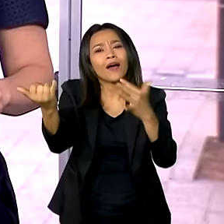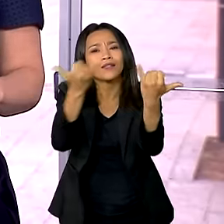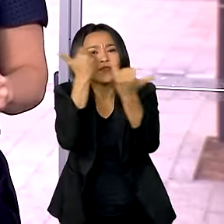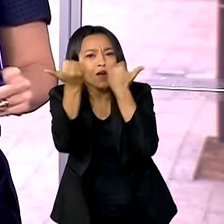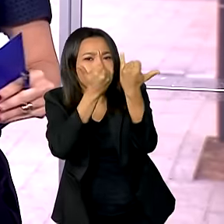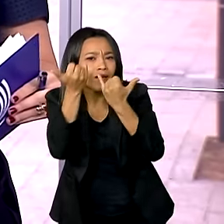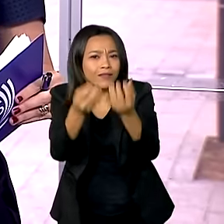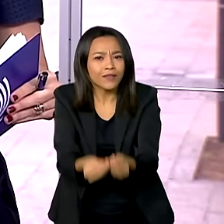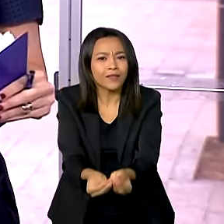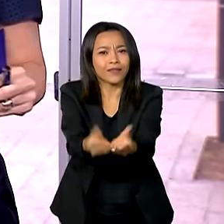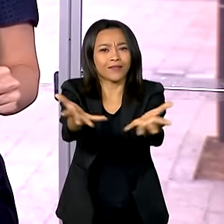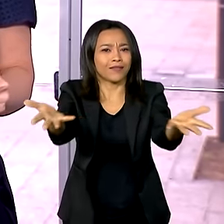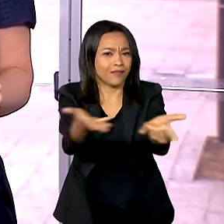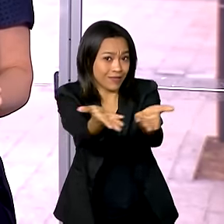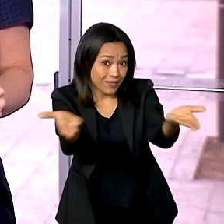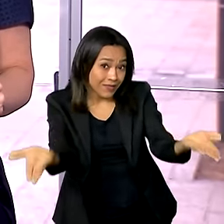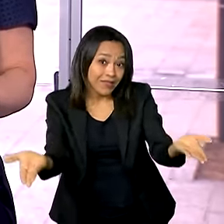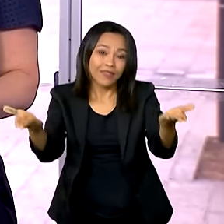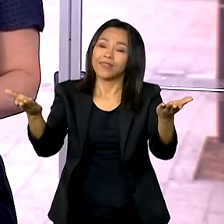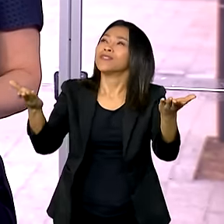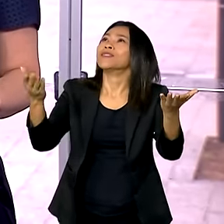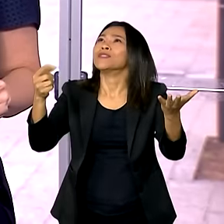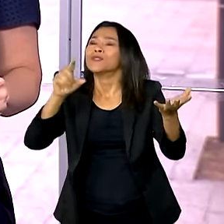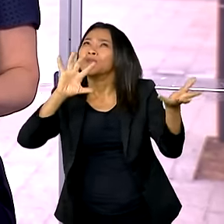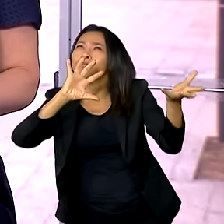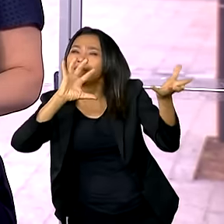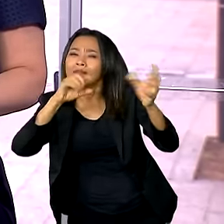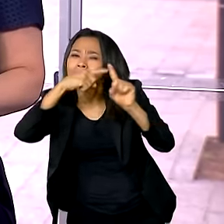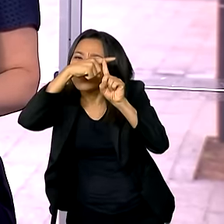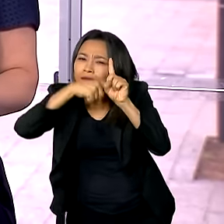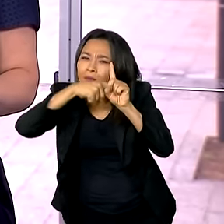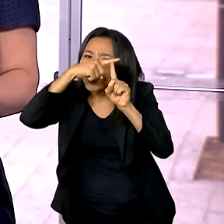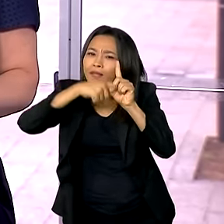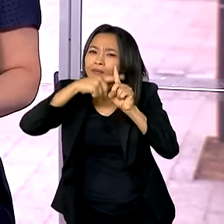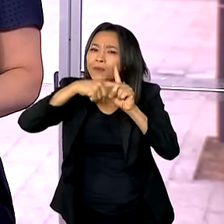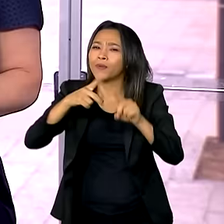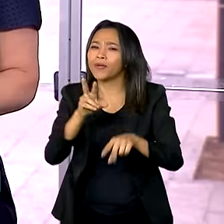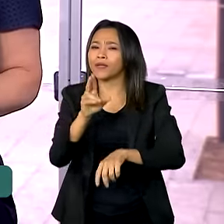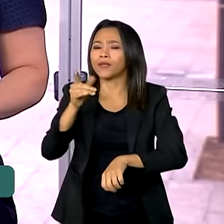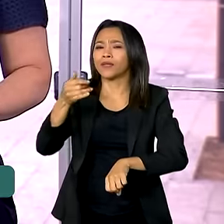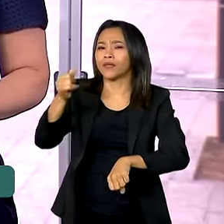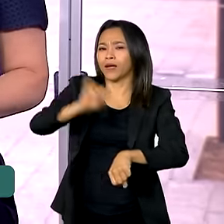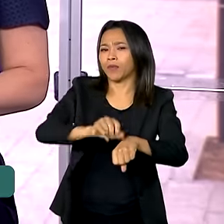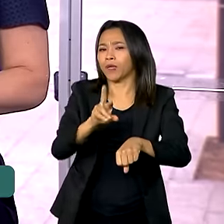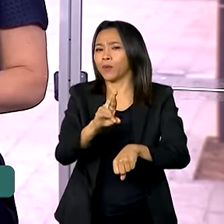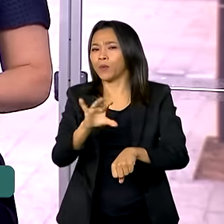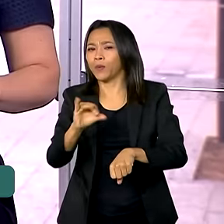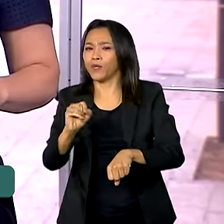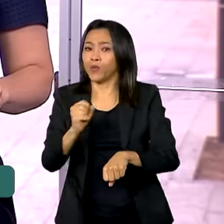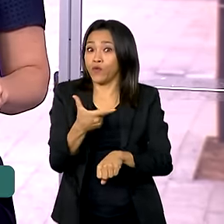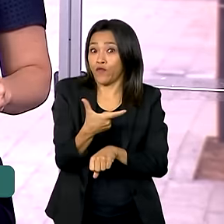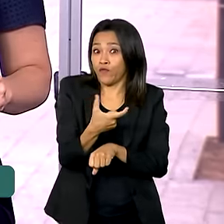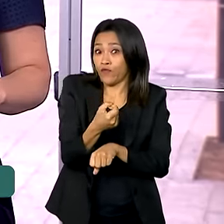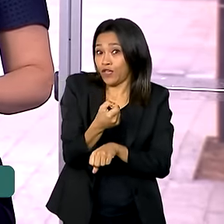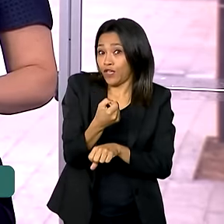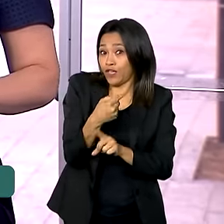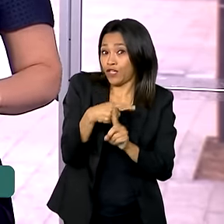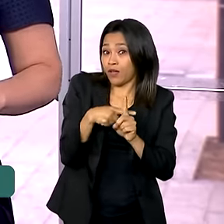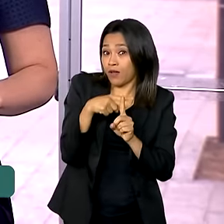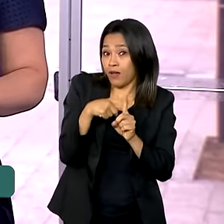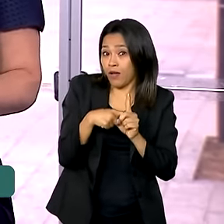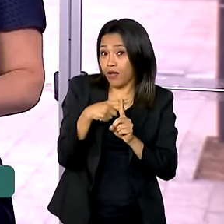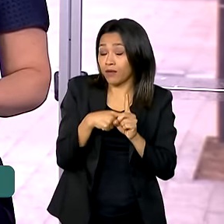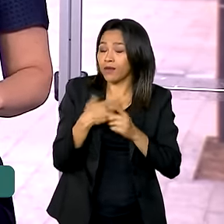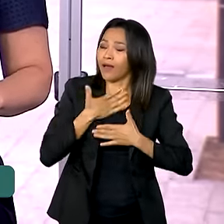hoje garoando, clima ameno, a gente está com a temperatura hoje aqui no Rio na casa dos 20 graus, mas está um clima muito agradável, uma